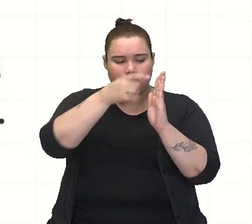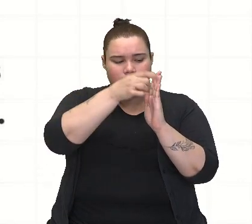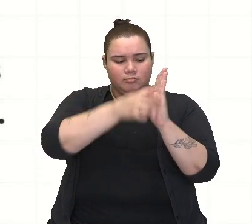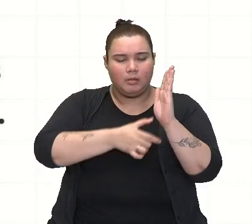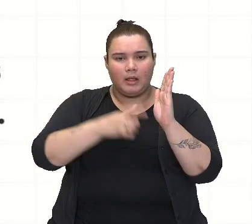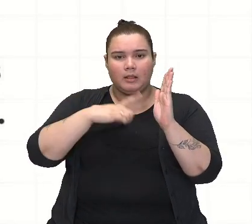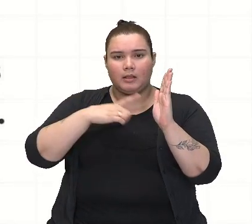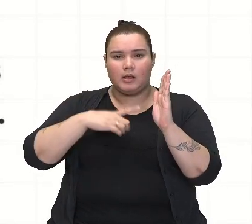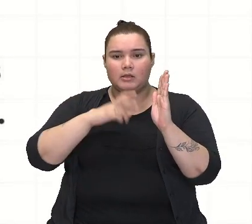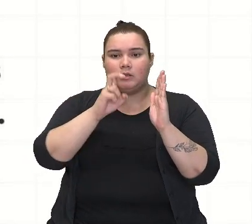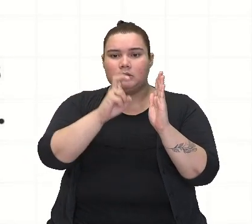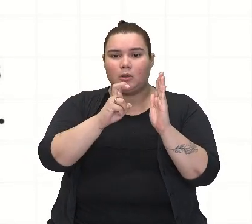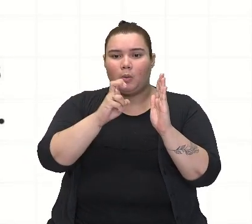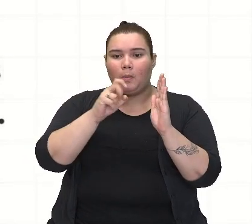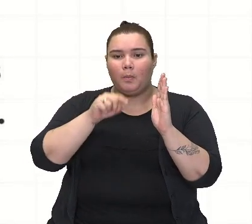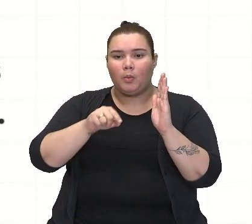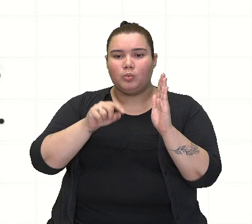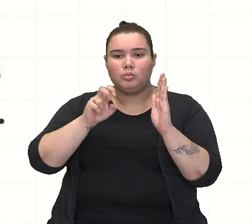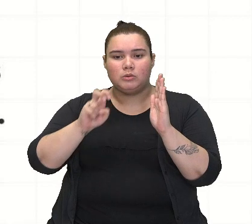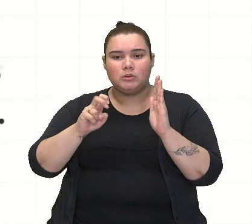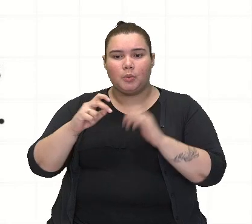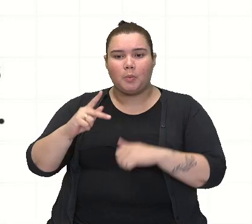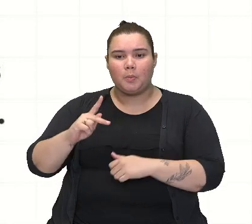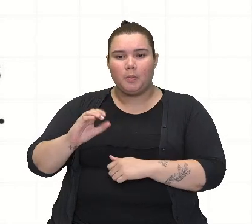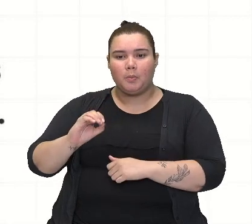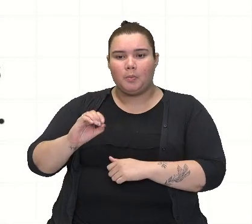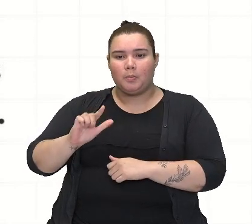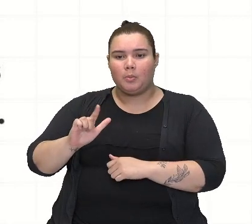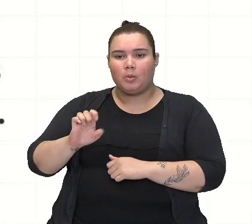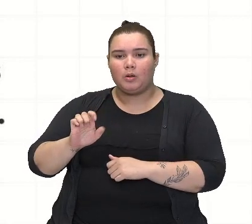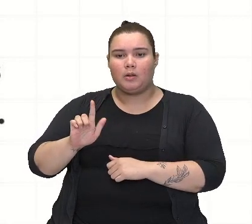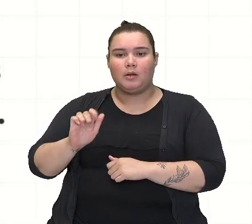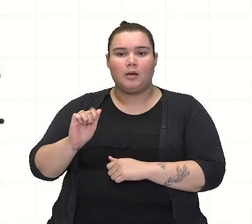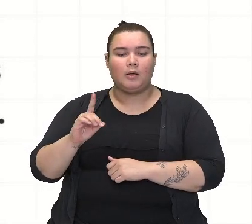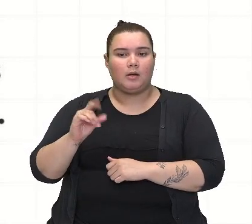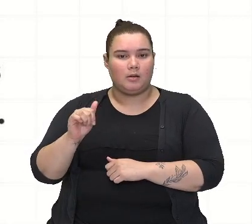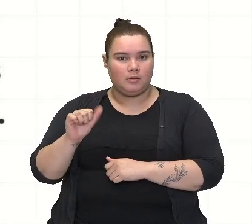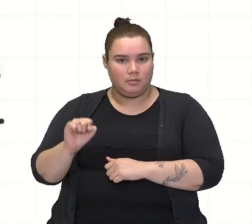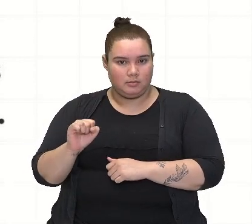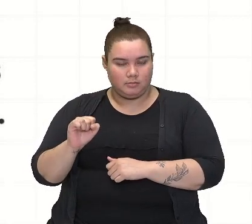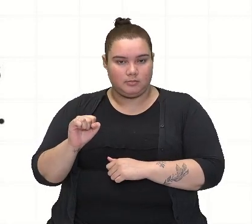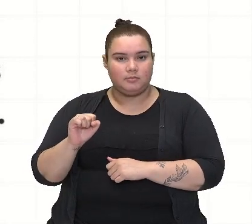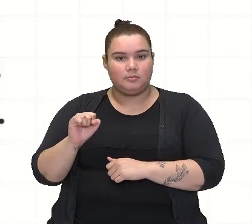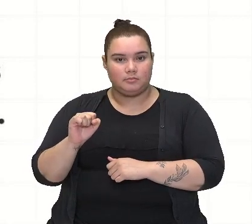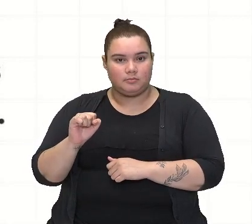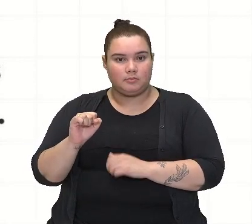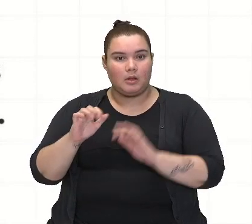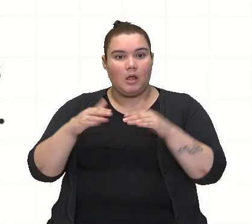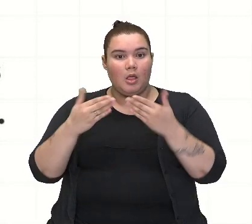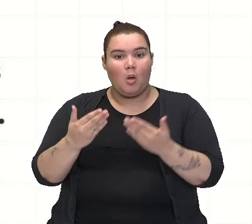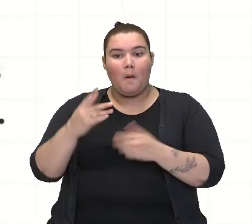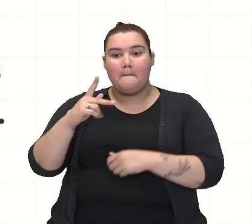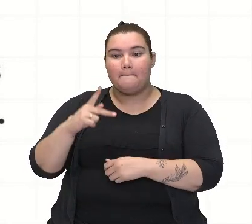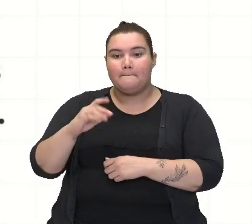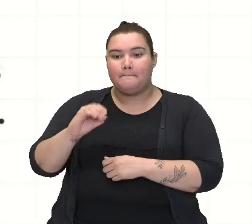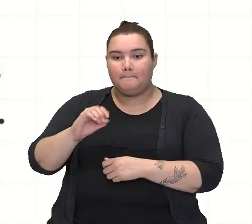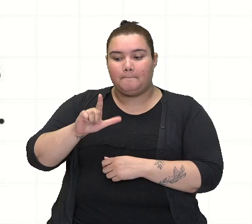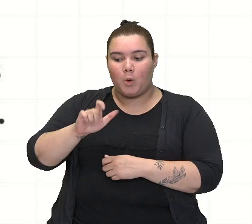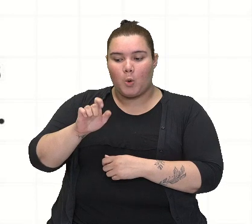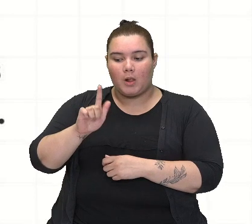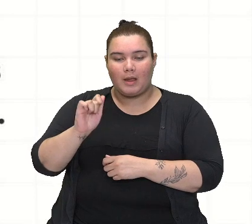5,5 polegadas. Então, observe, pessoal, olha, a questão polegada